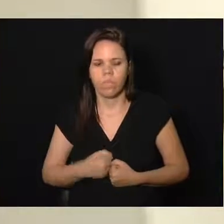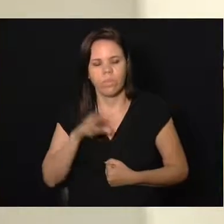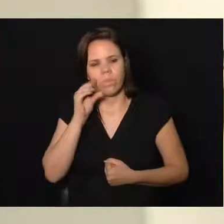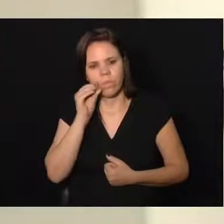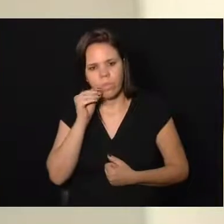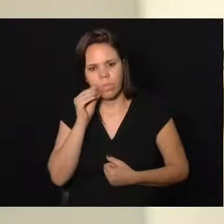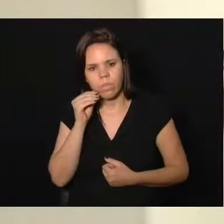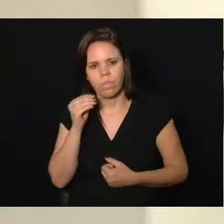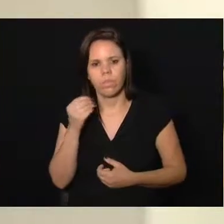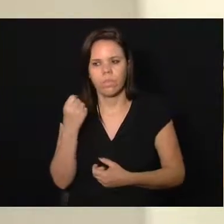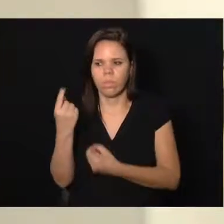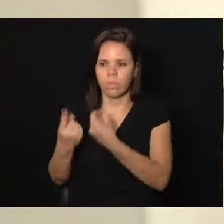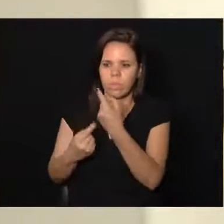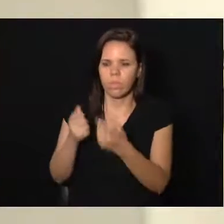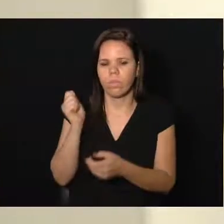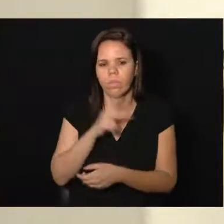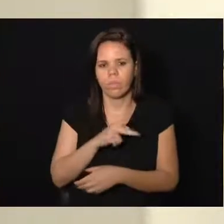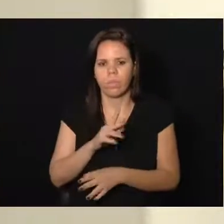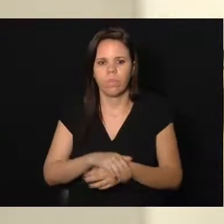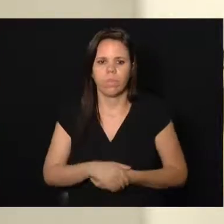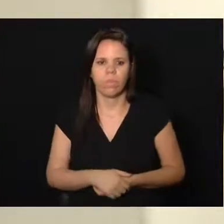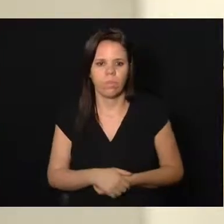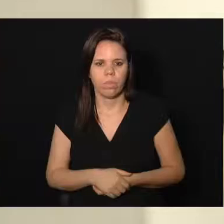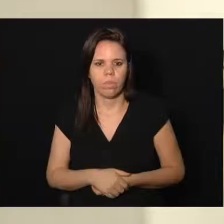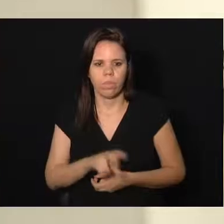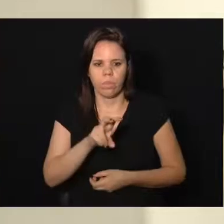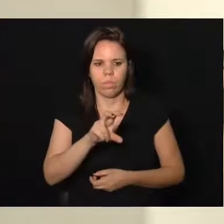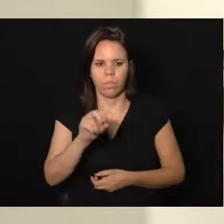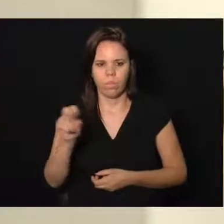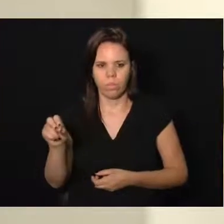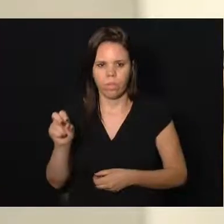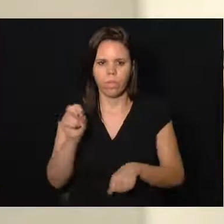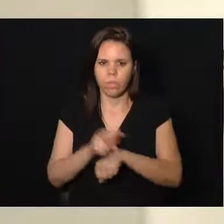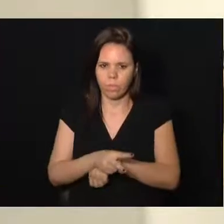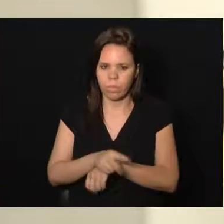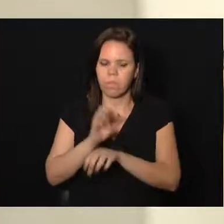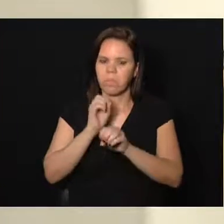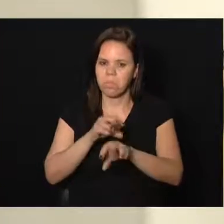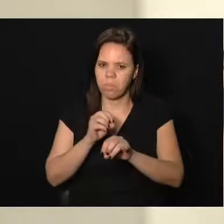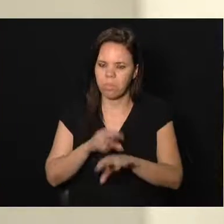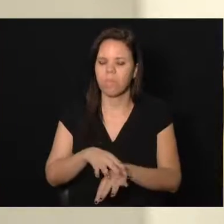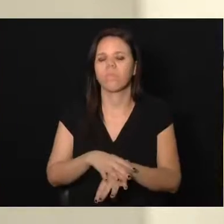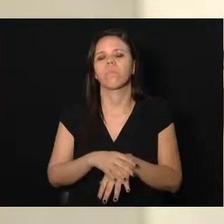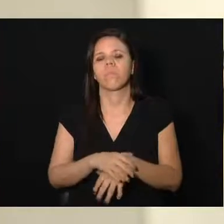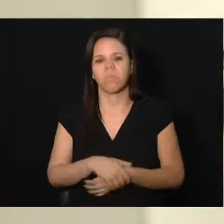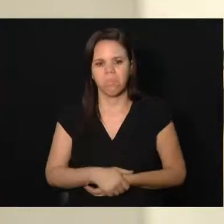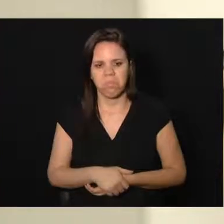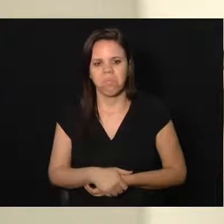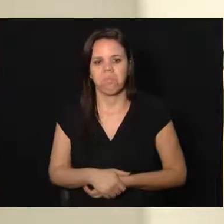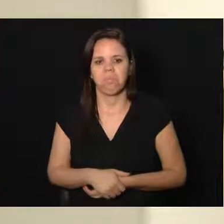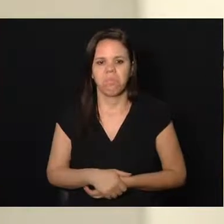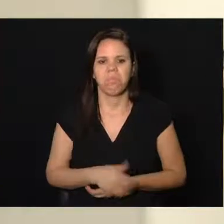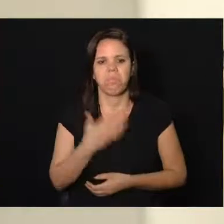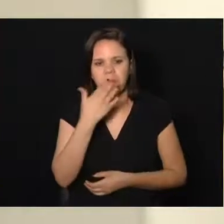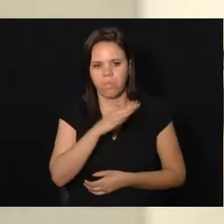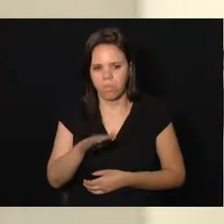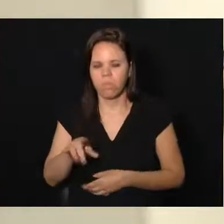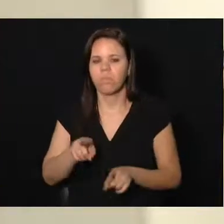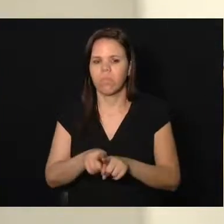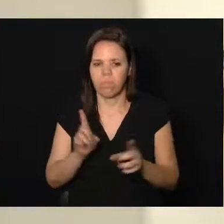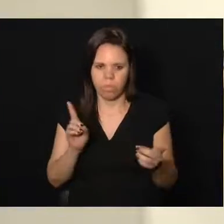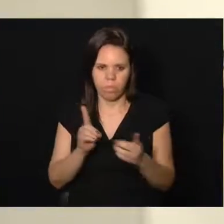funcionários que por alguma razão estão se aposentando. Então, 500 cargos de educadores infantil, eles vão, obviamente,